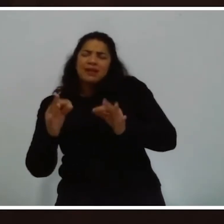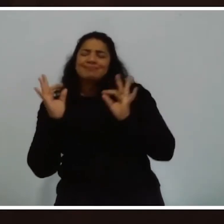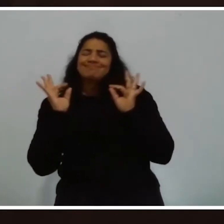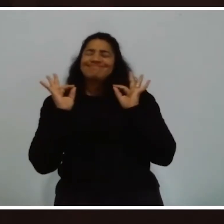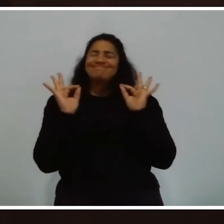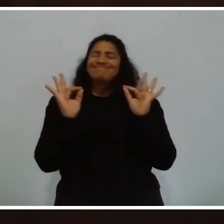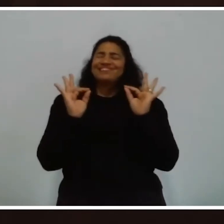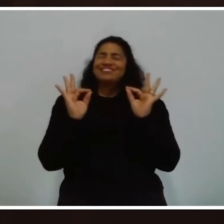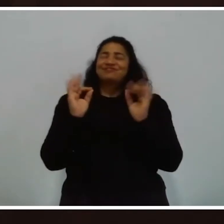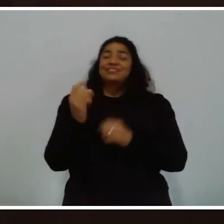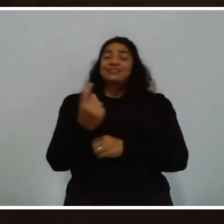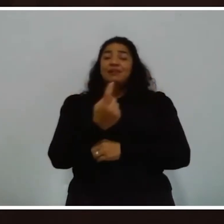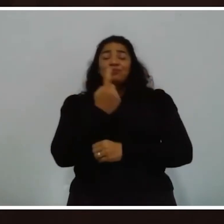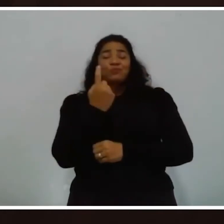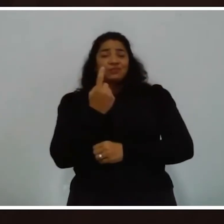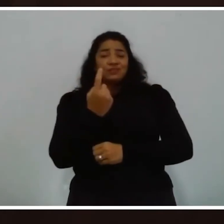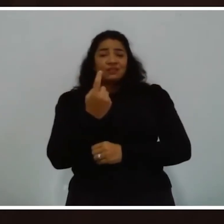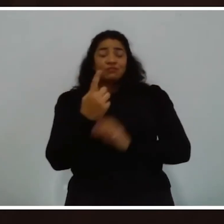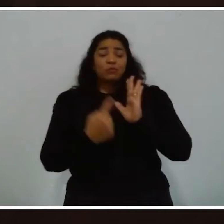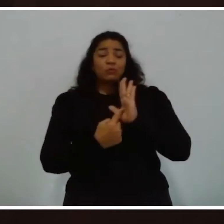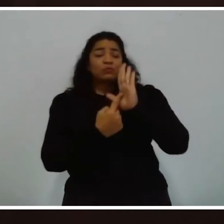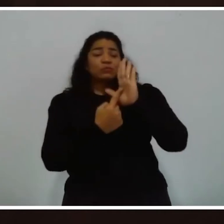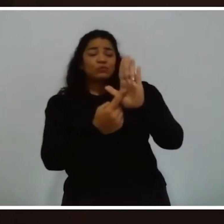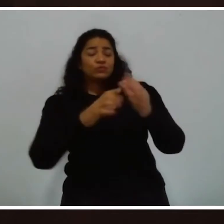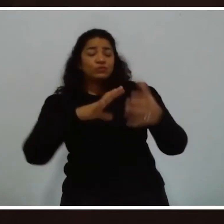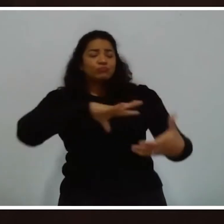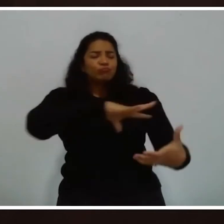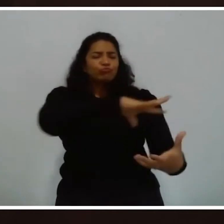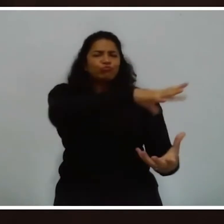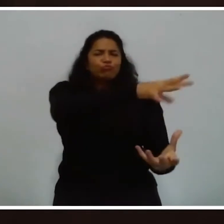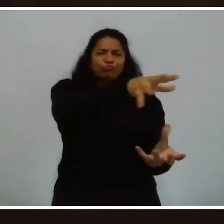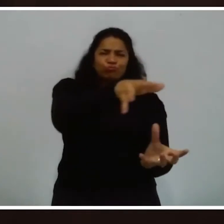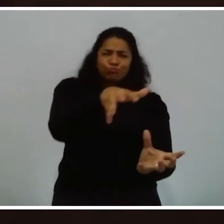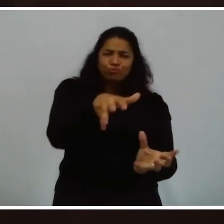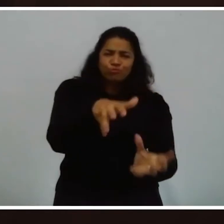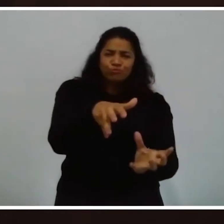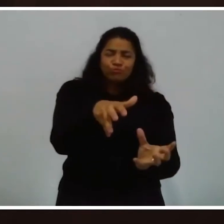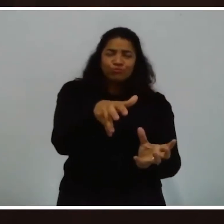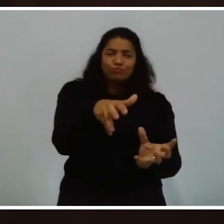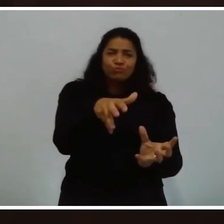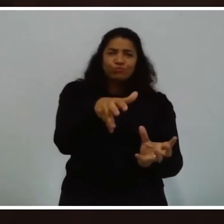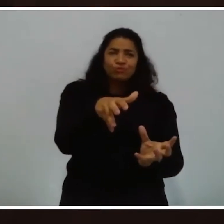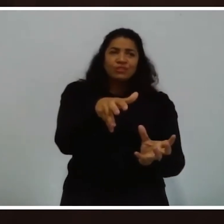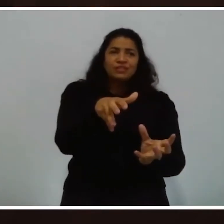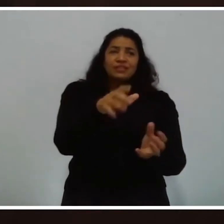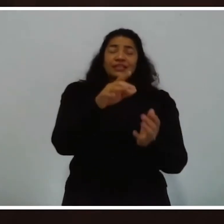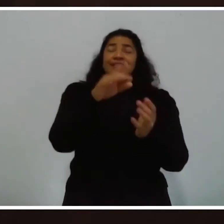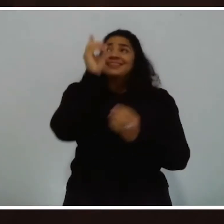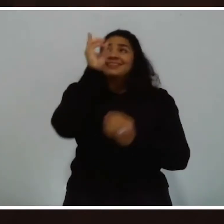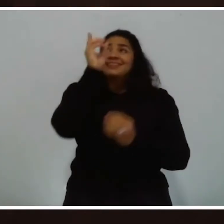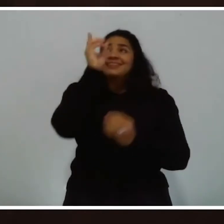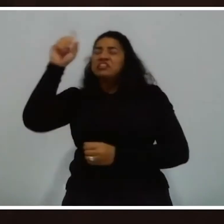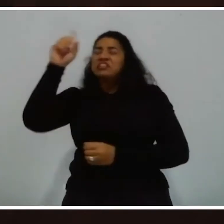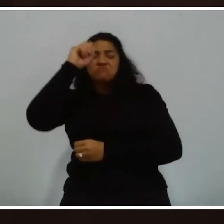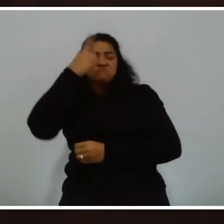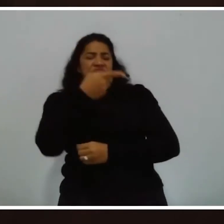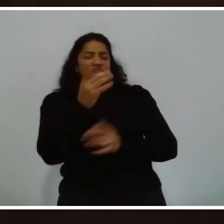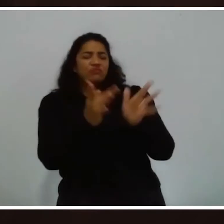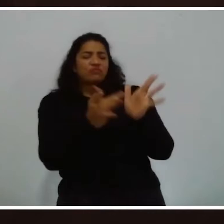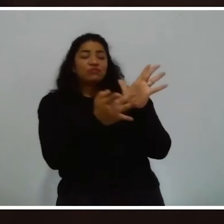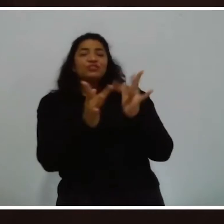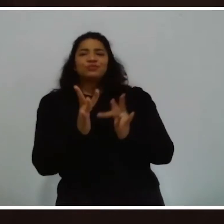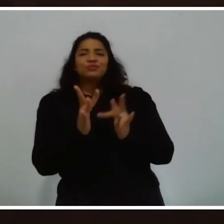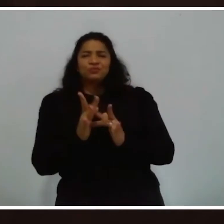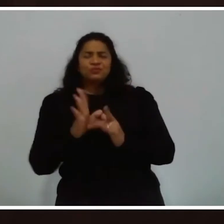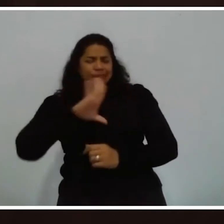mundo conheça, é isso, né? Eu não conheço que tu me enviaste e os amaste, também amaste a mim. Pai, a minha vontade é que onde